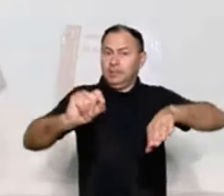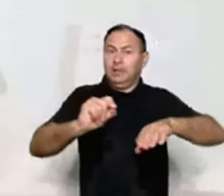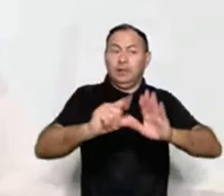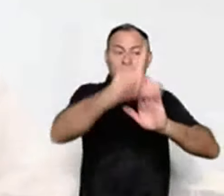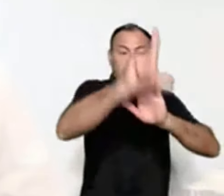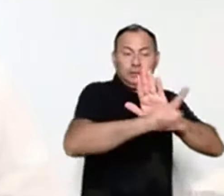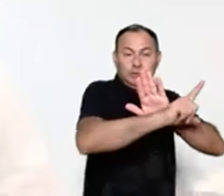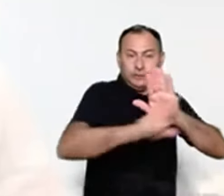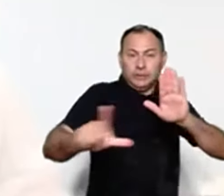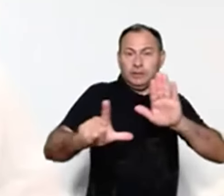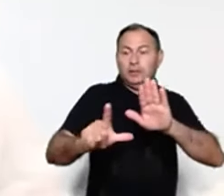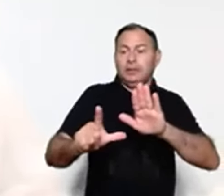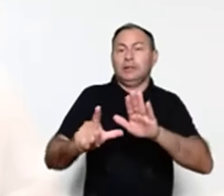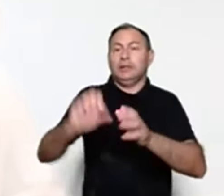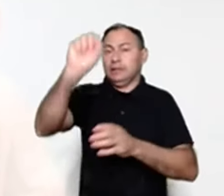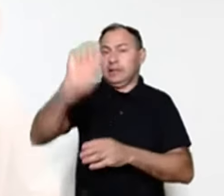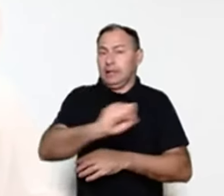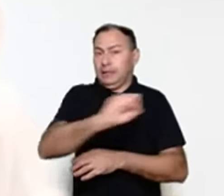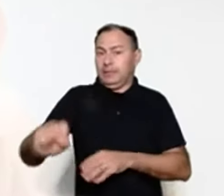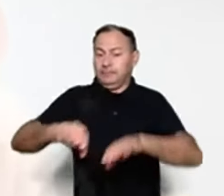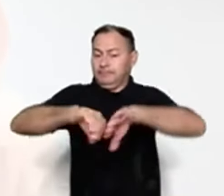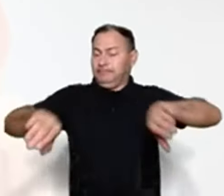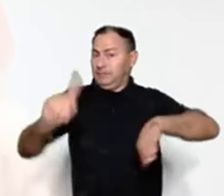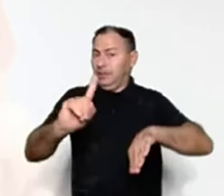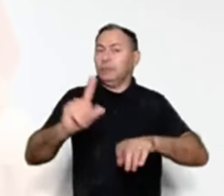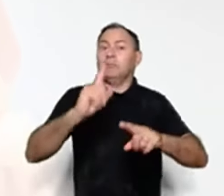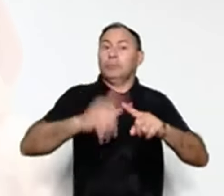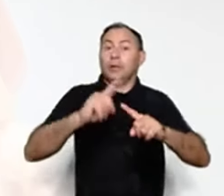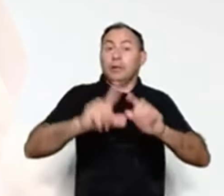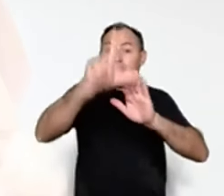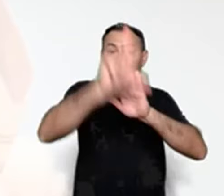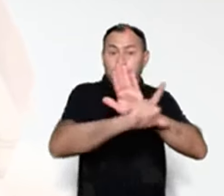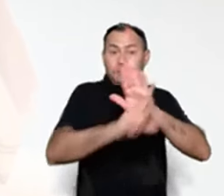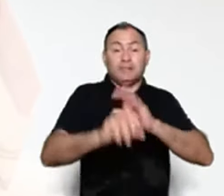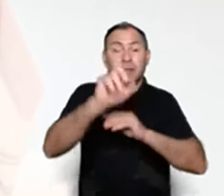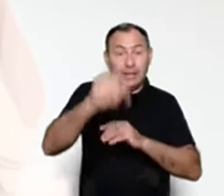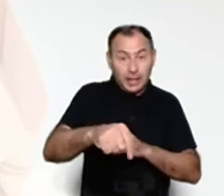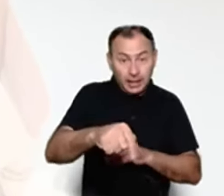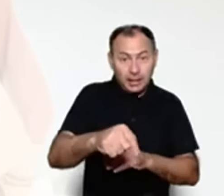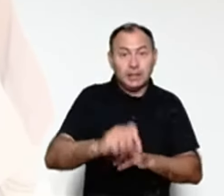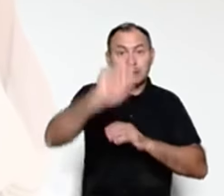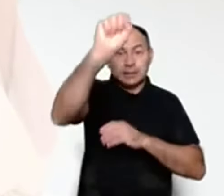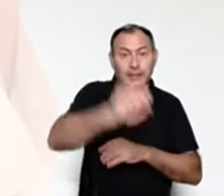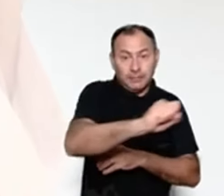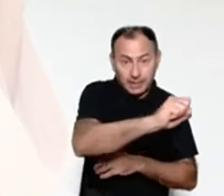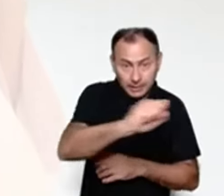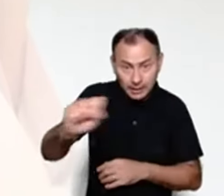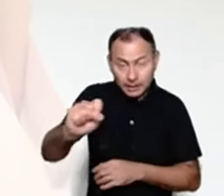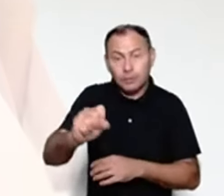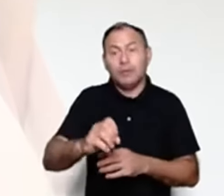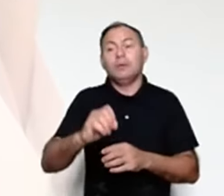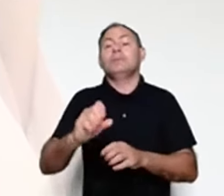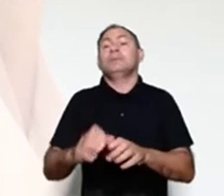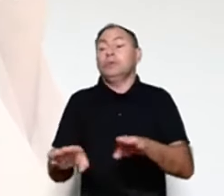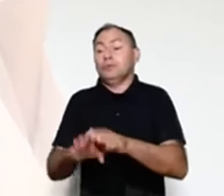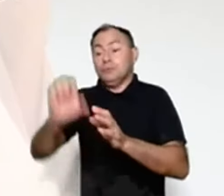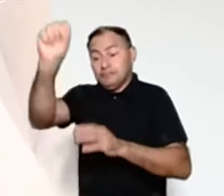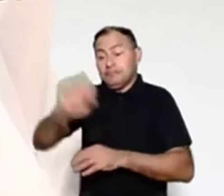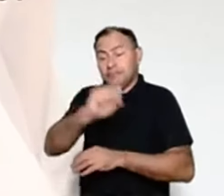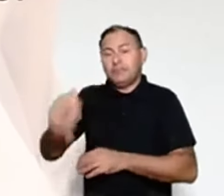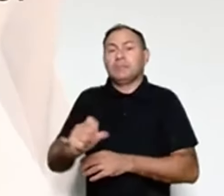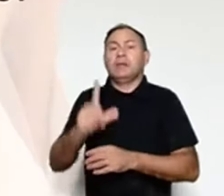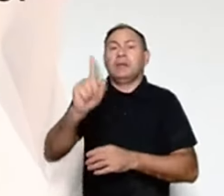distinção entre liturgia e sacramentos, porque a liturgia ou ela é sacramentária e os